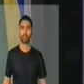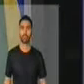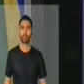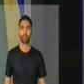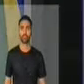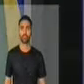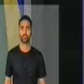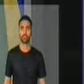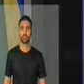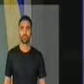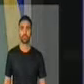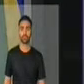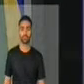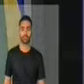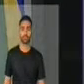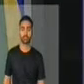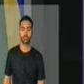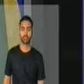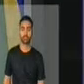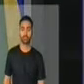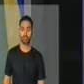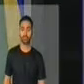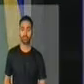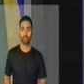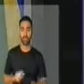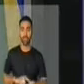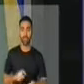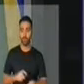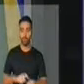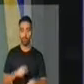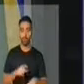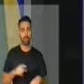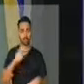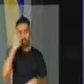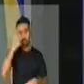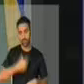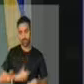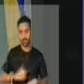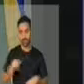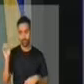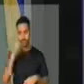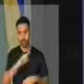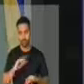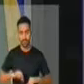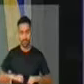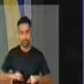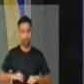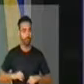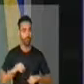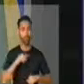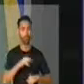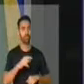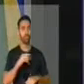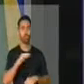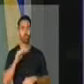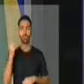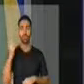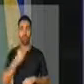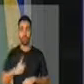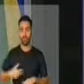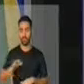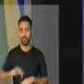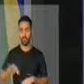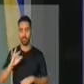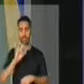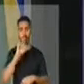que fragiliza, num momento que tanto fragiliza o ser humano, e talvez diminua, senhor presidente, só para concluir, de